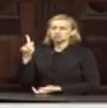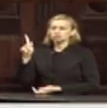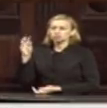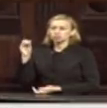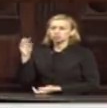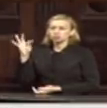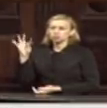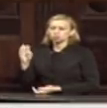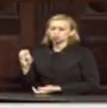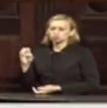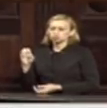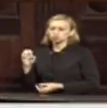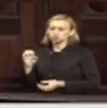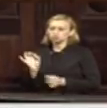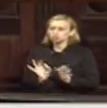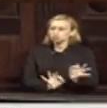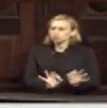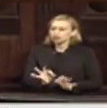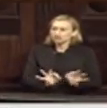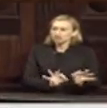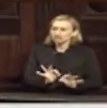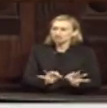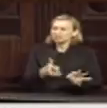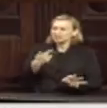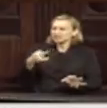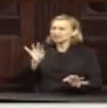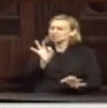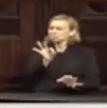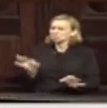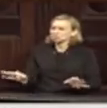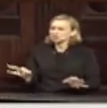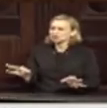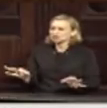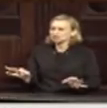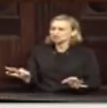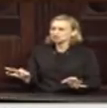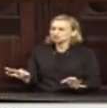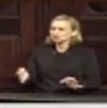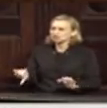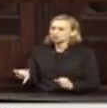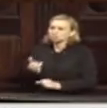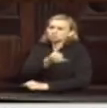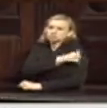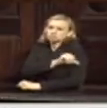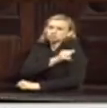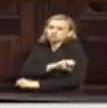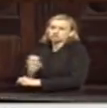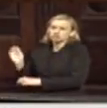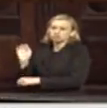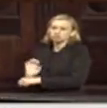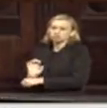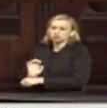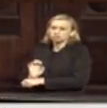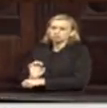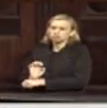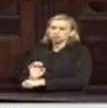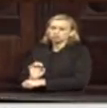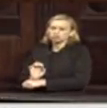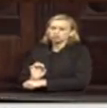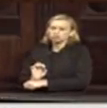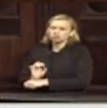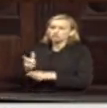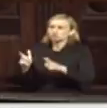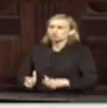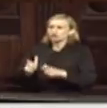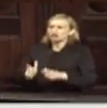71% dos casos ficam na Zona Oeste, deputado. 71% dos casos do estado do Rio que não tem esgoto tratado estão na Zona